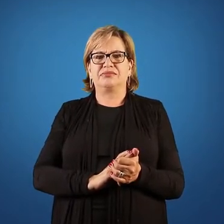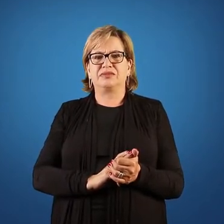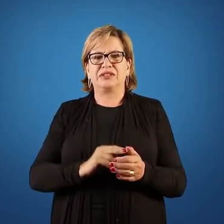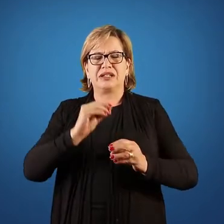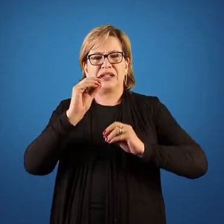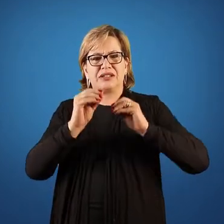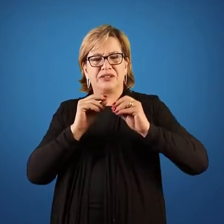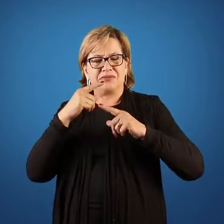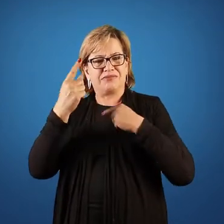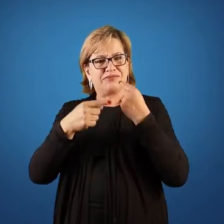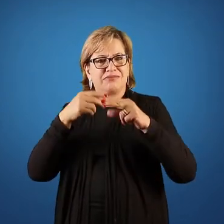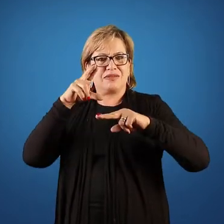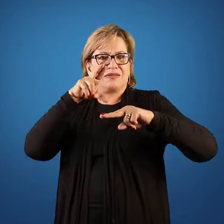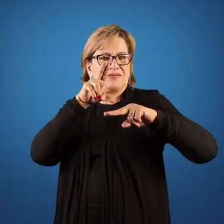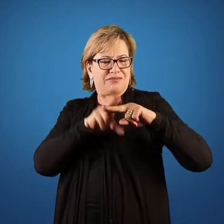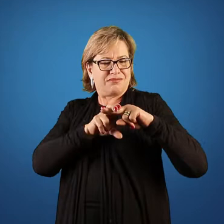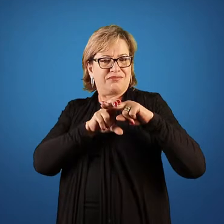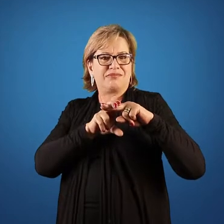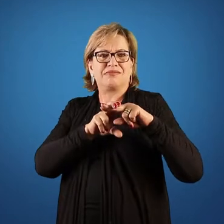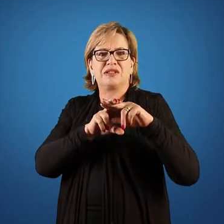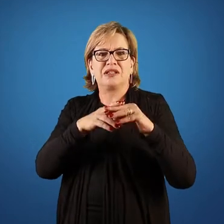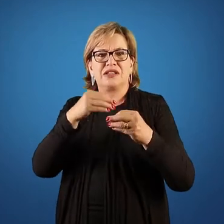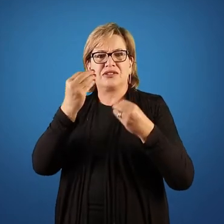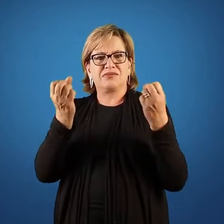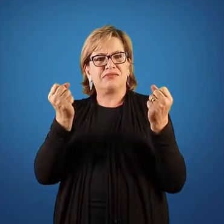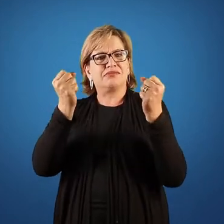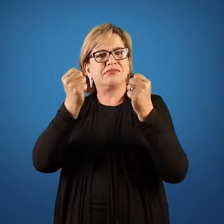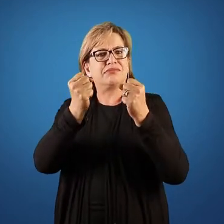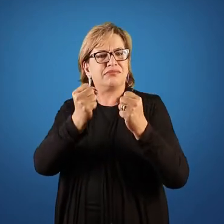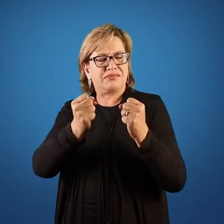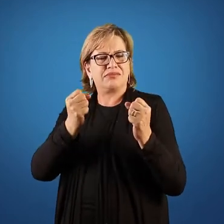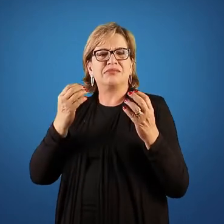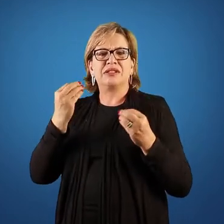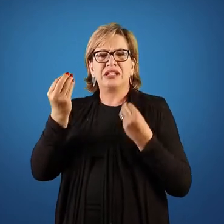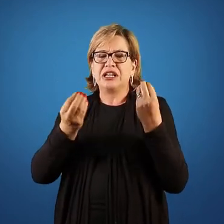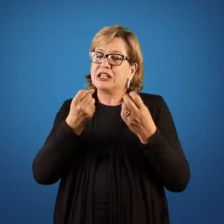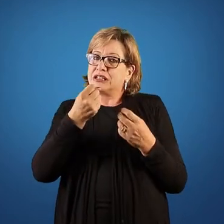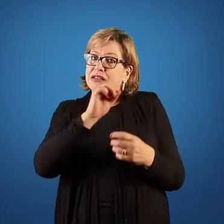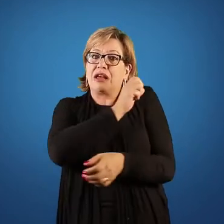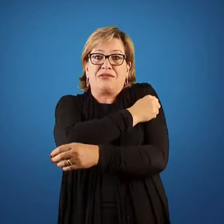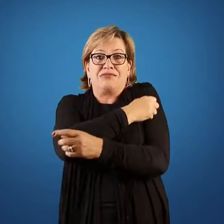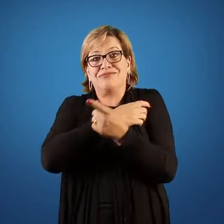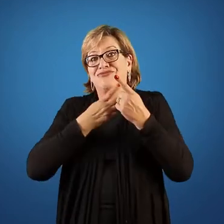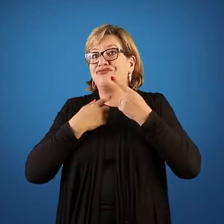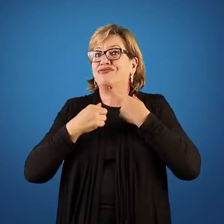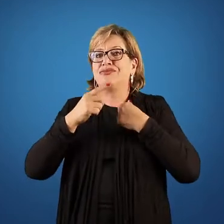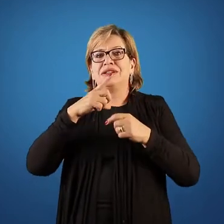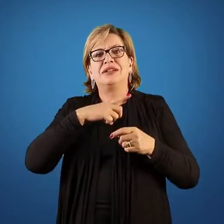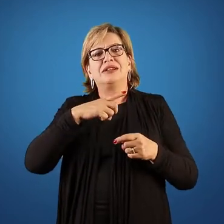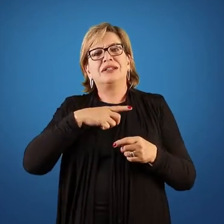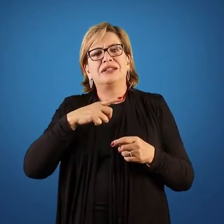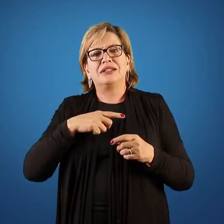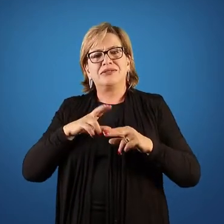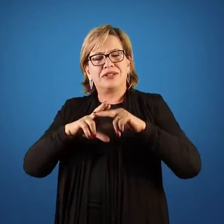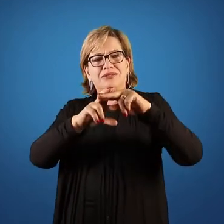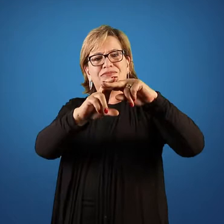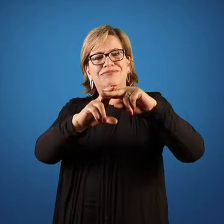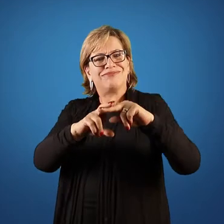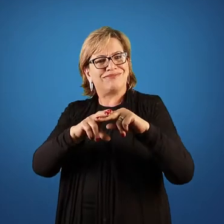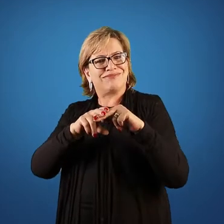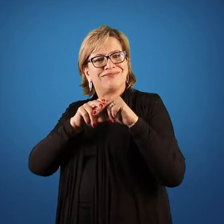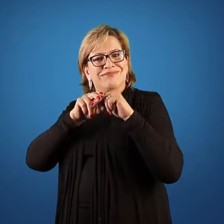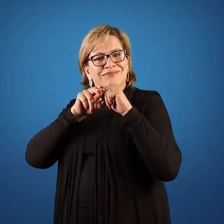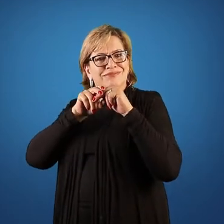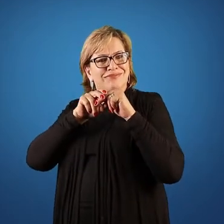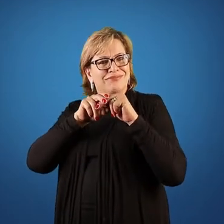Uma vez sentado no trapézio, né, a gente pode, se o aluno se sentir à vontade, obviamente, embalar um pouco para